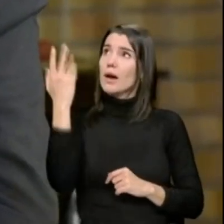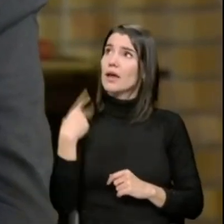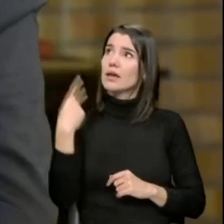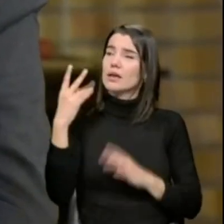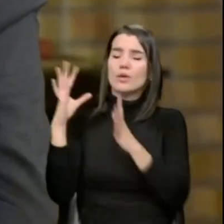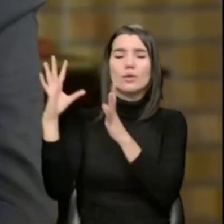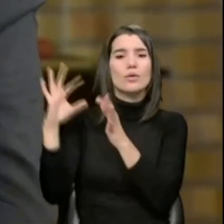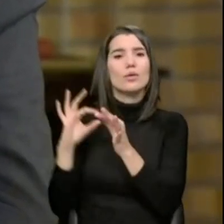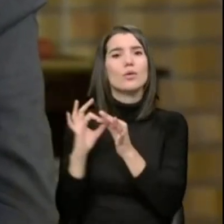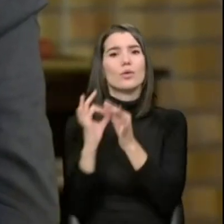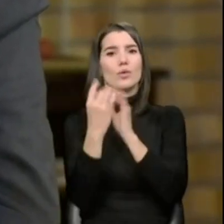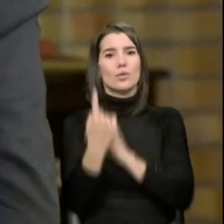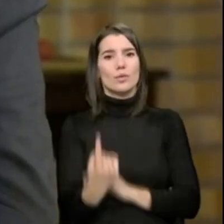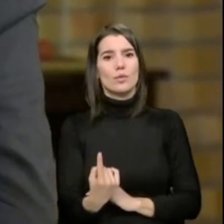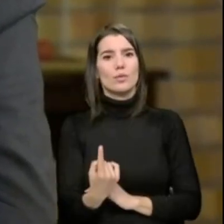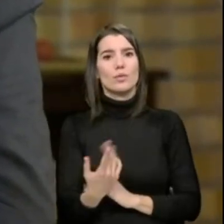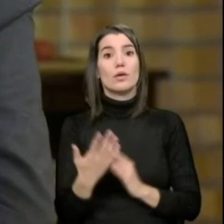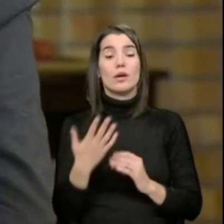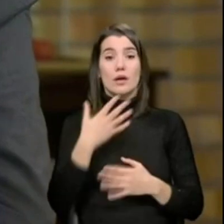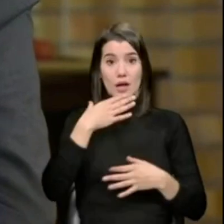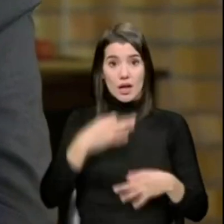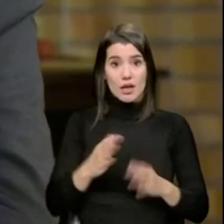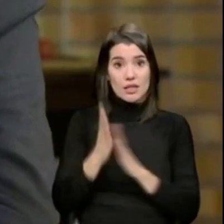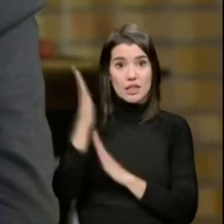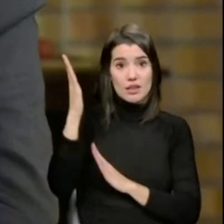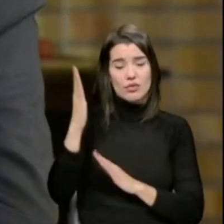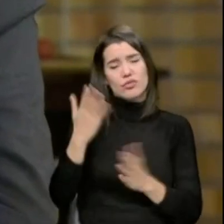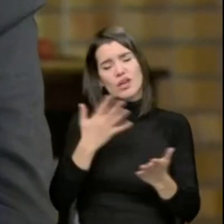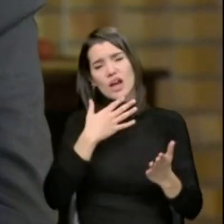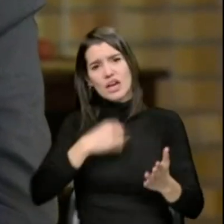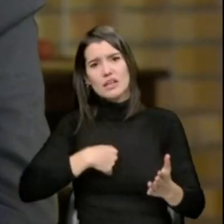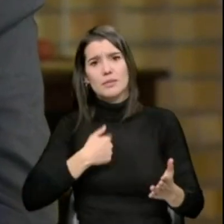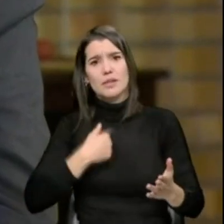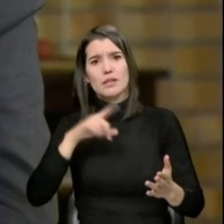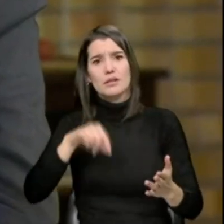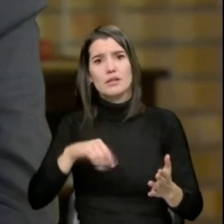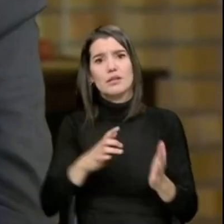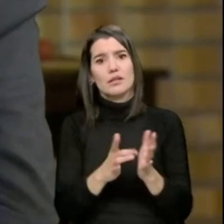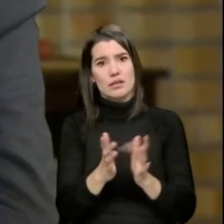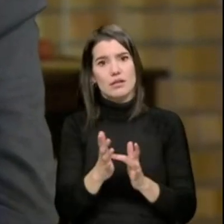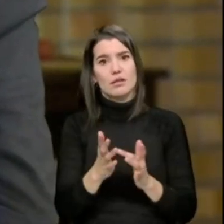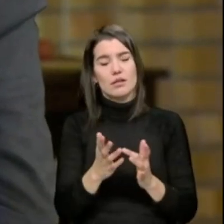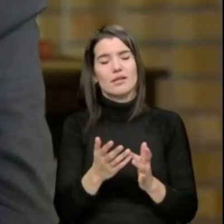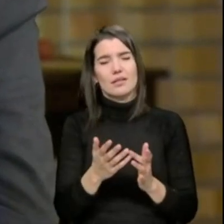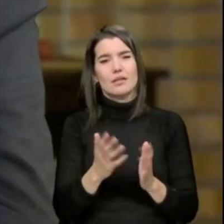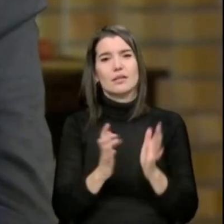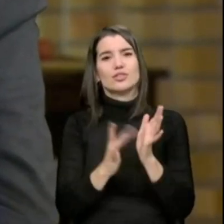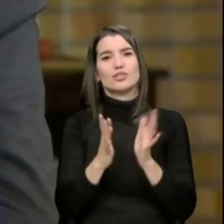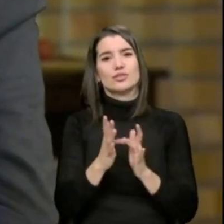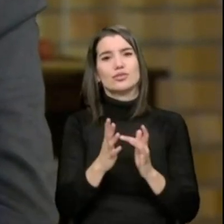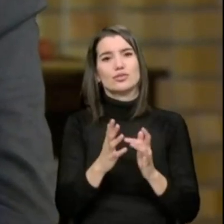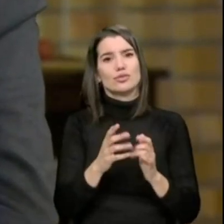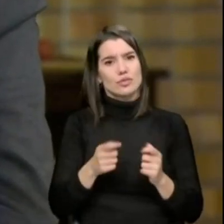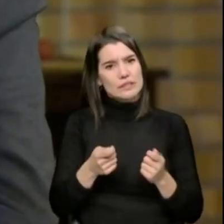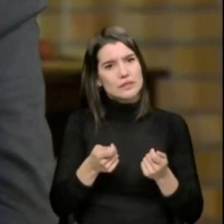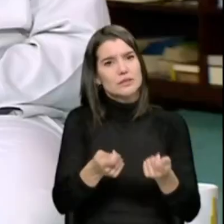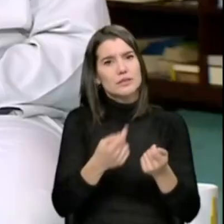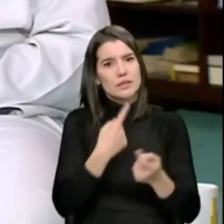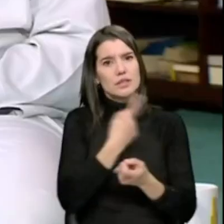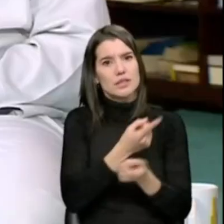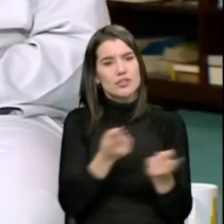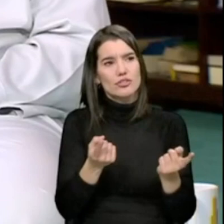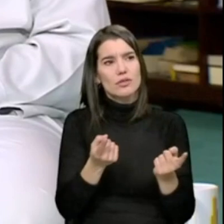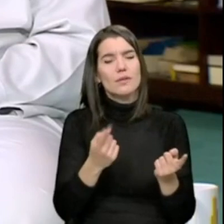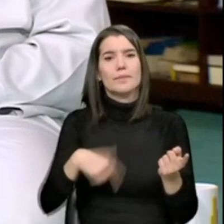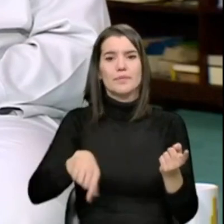dizer, acreditais em Deus, acreditai também em mim. Portanto, esta provocação que Jesus faz de dizer, que nos